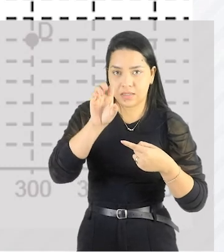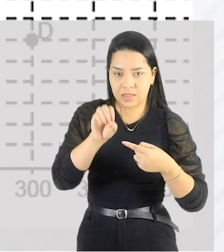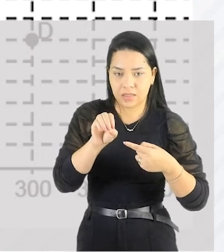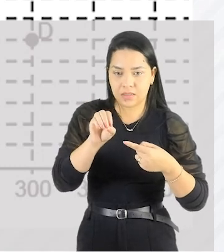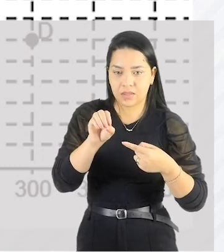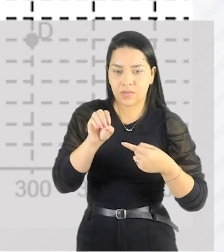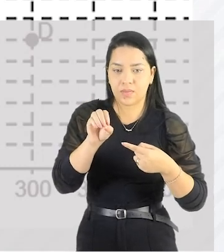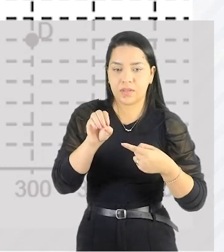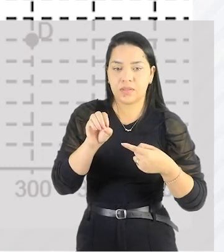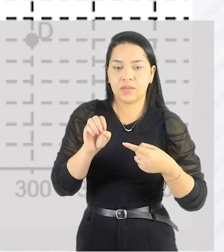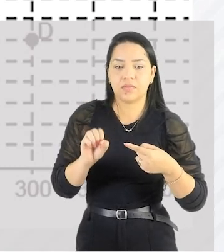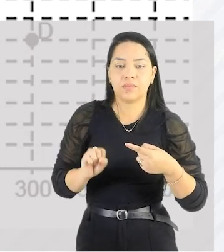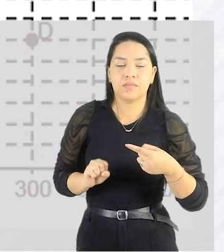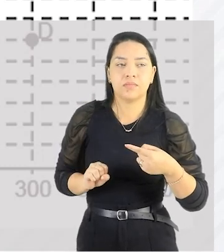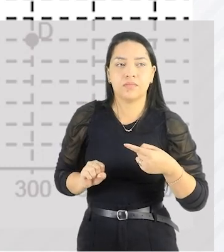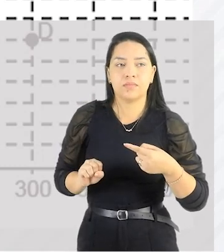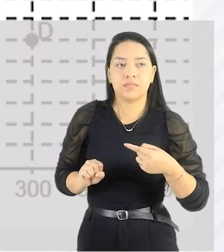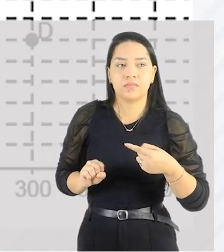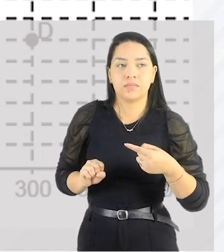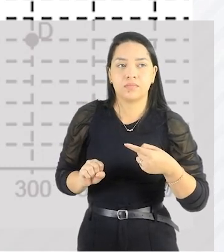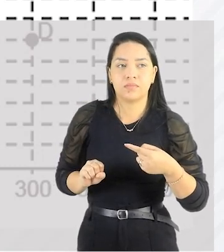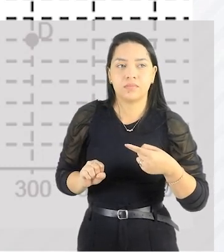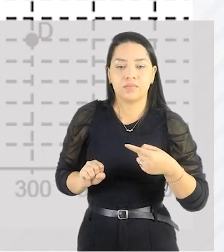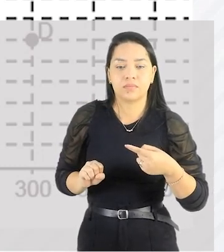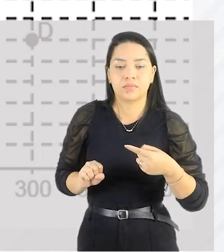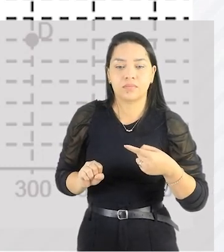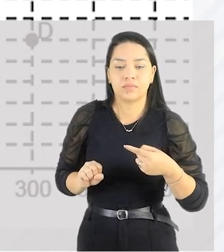é 150.